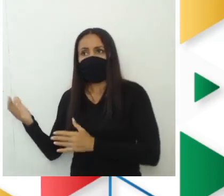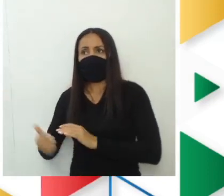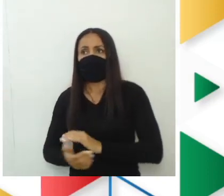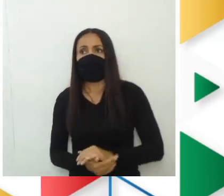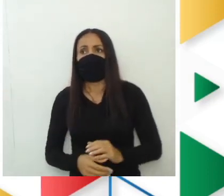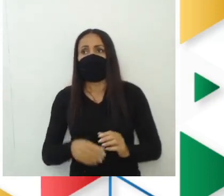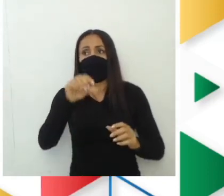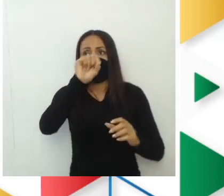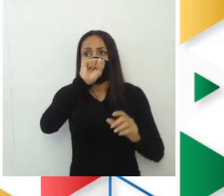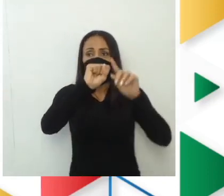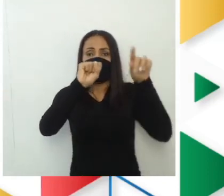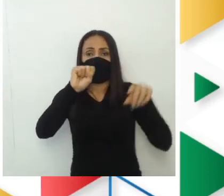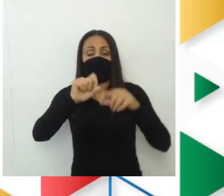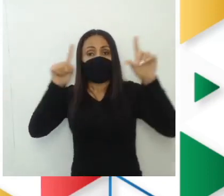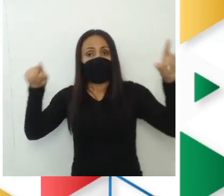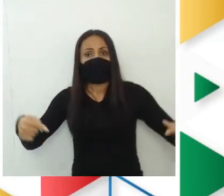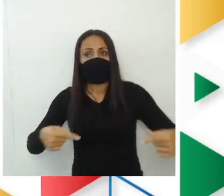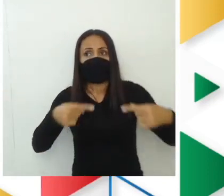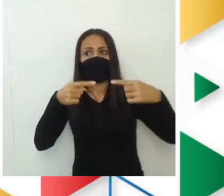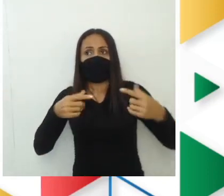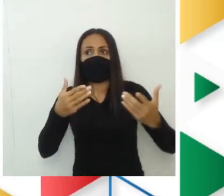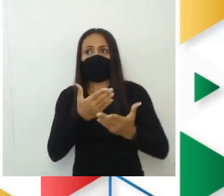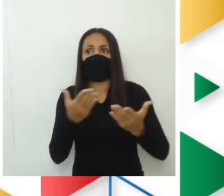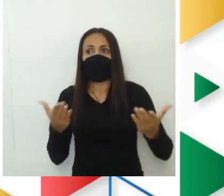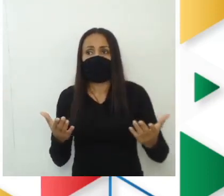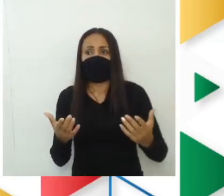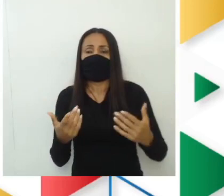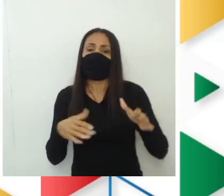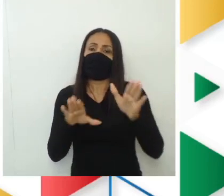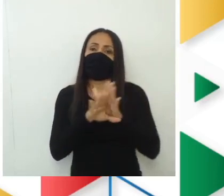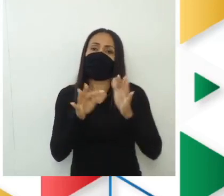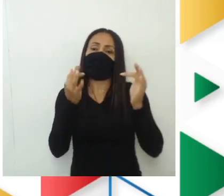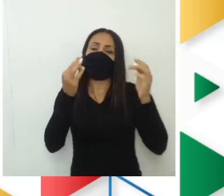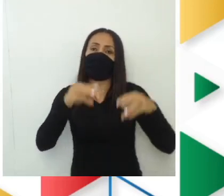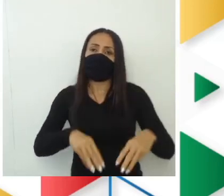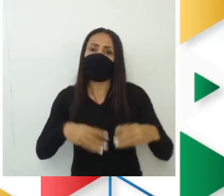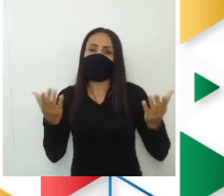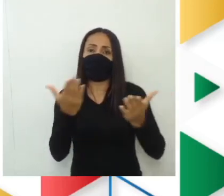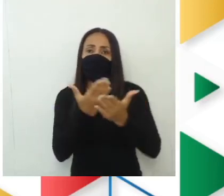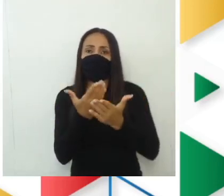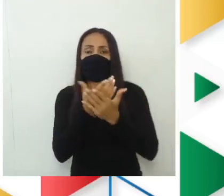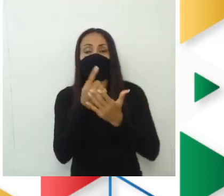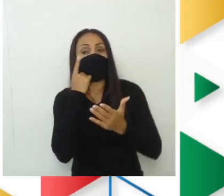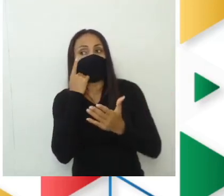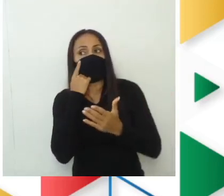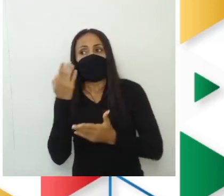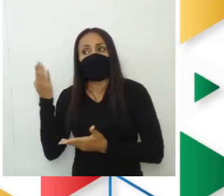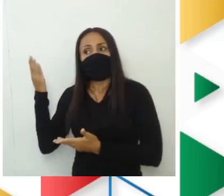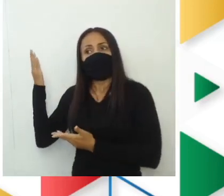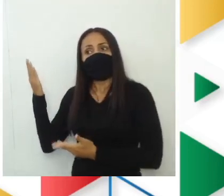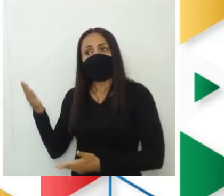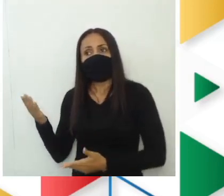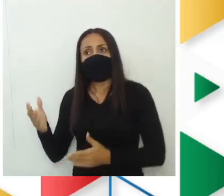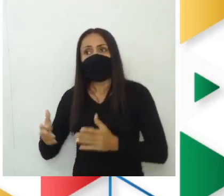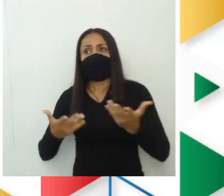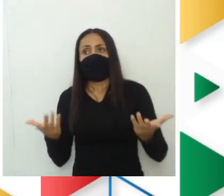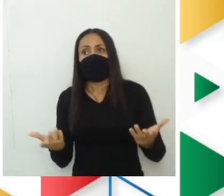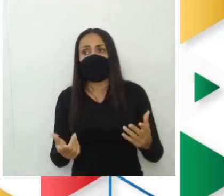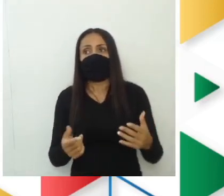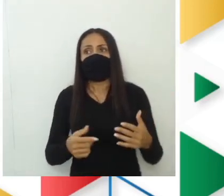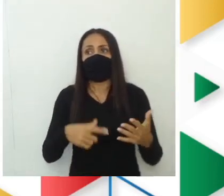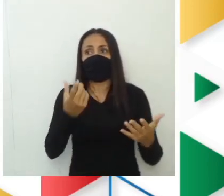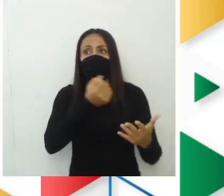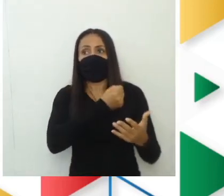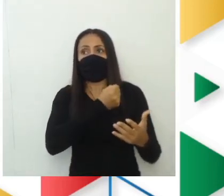desafio para vocês, que a gente já está chegando aí no finalzinho da nossa videoaula. Se liga aí. Quantos algarismos são necessários para